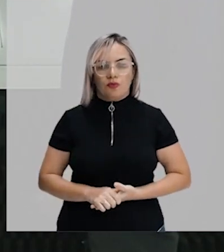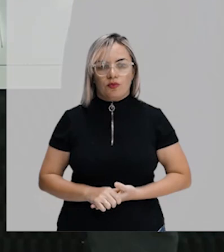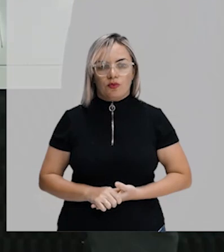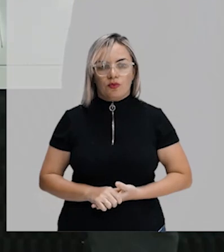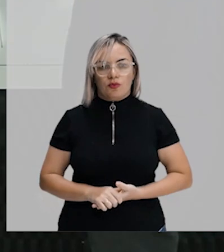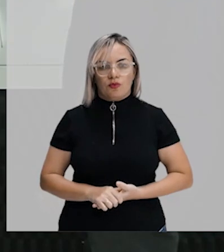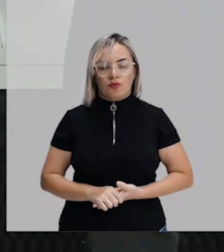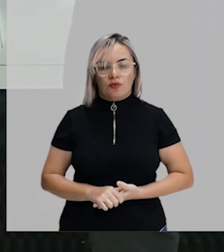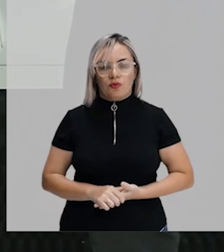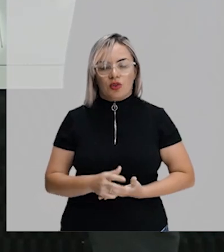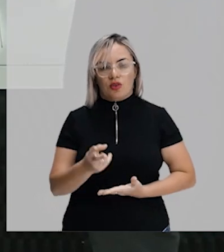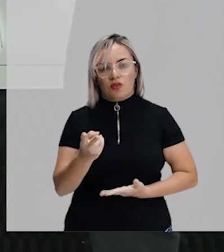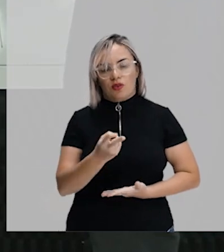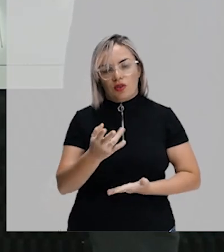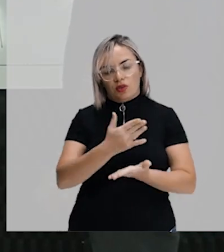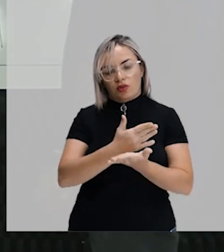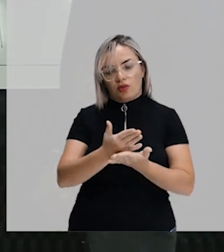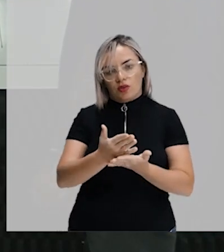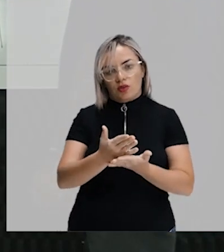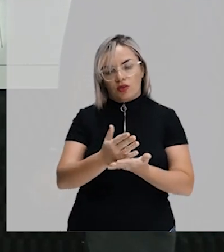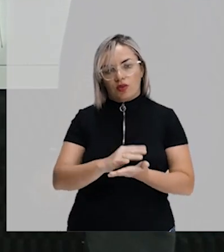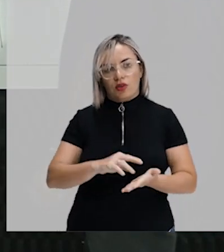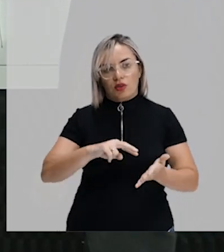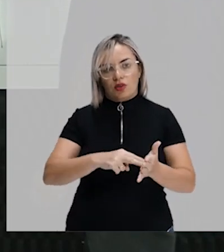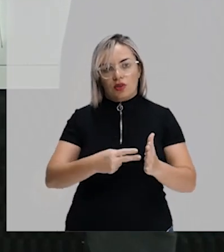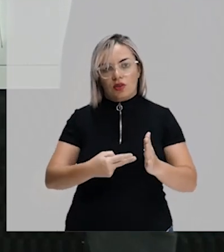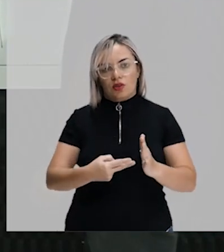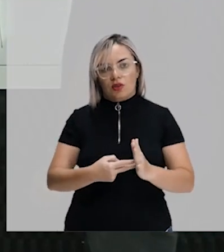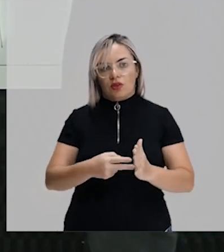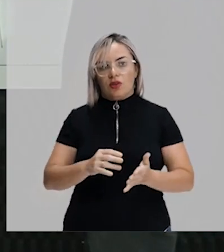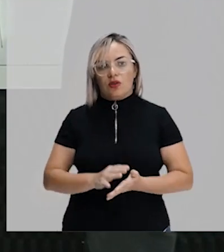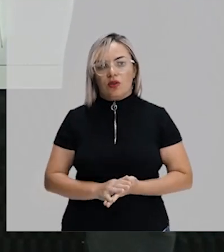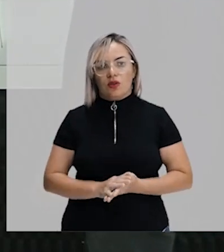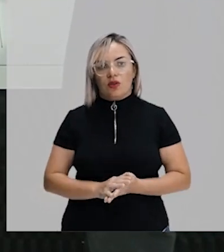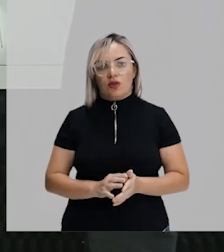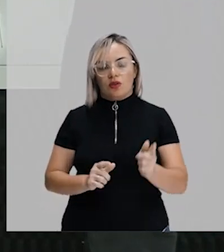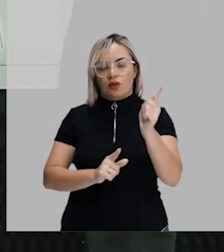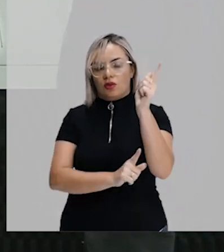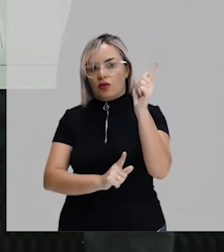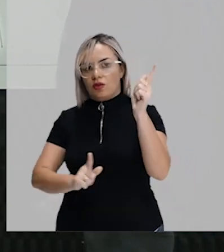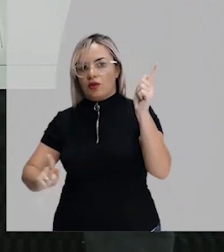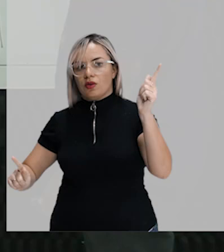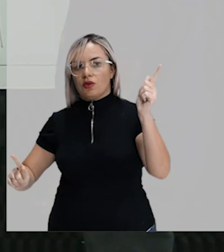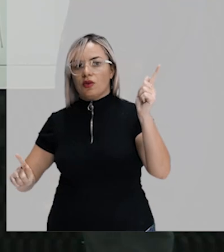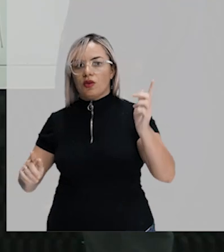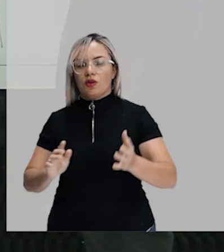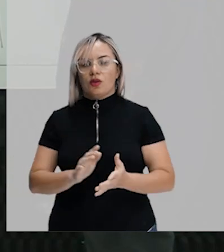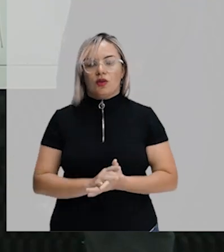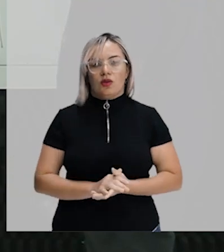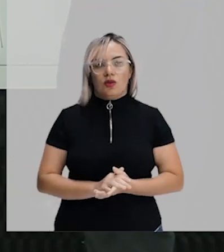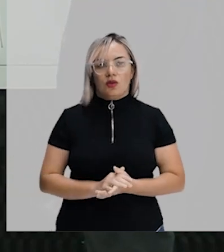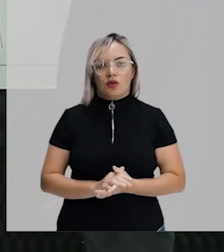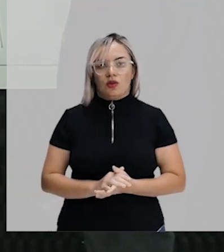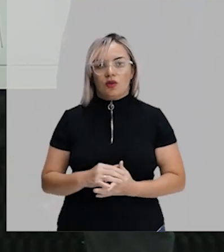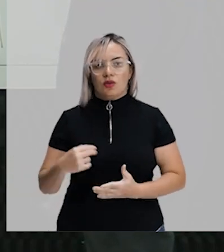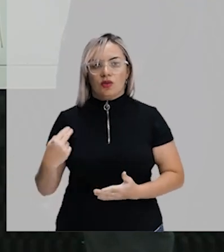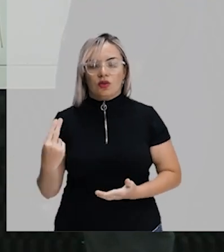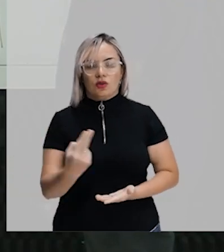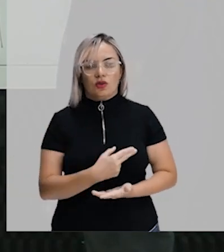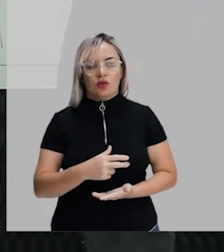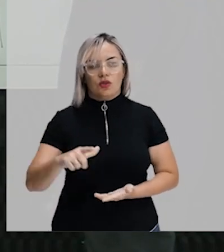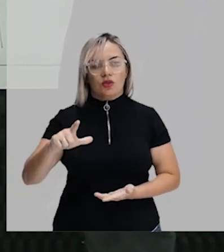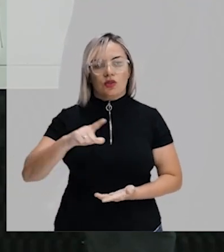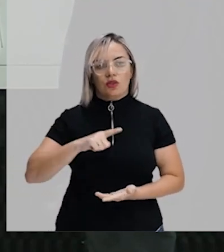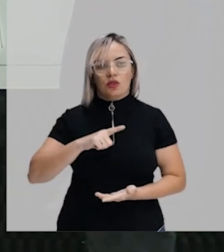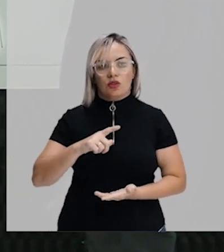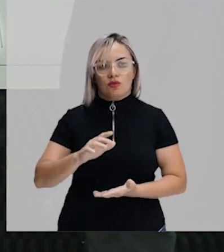velocidade inicial x, que vai ser o mesmo Vx, já que ele é constante. E aqui nós vamos ter velocidade